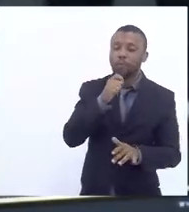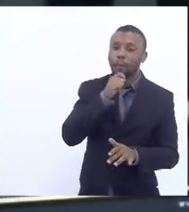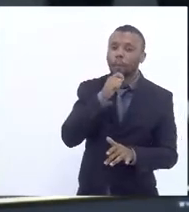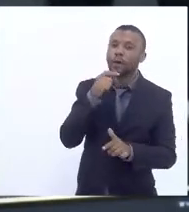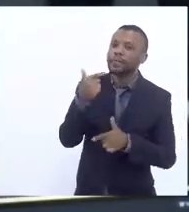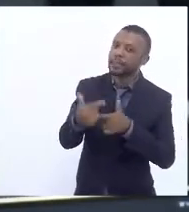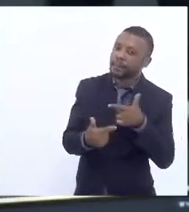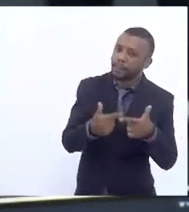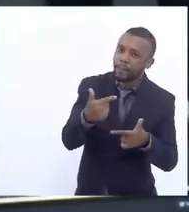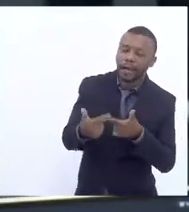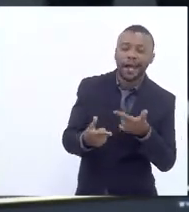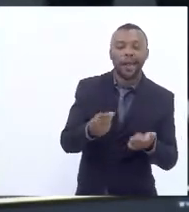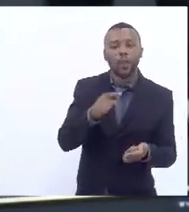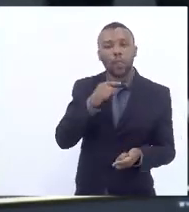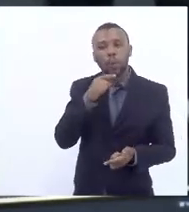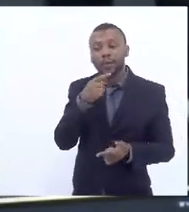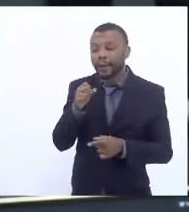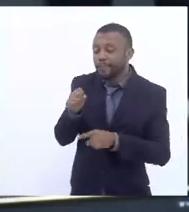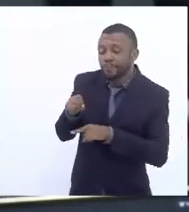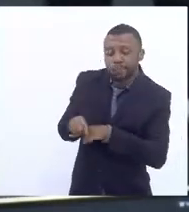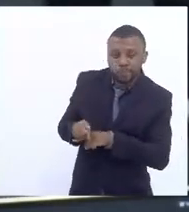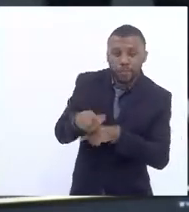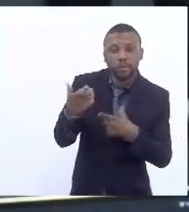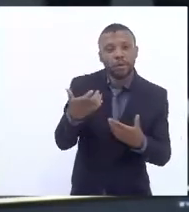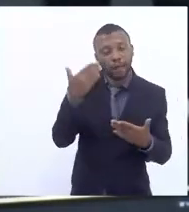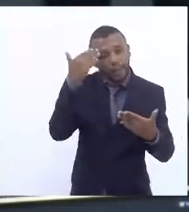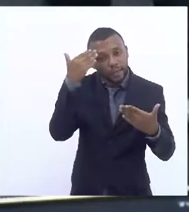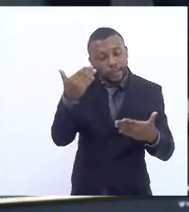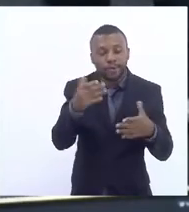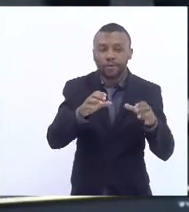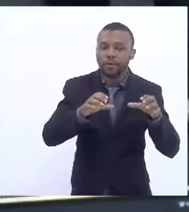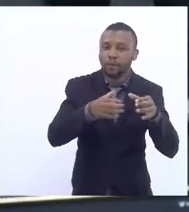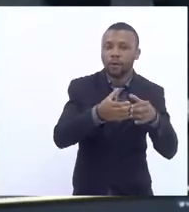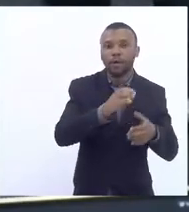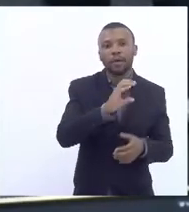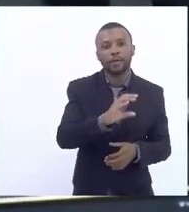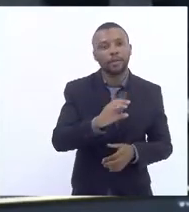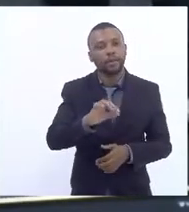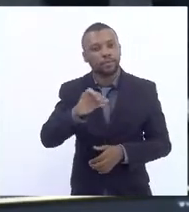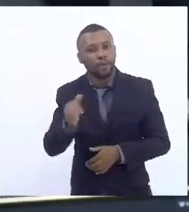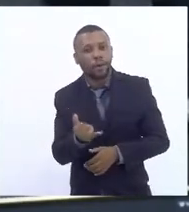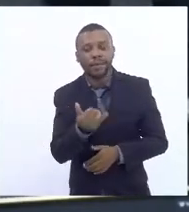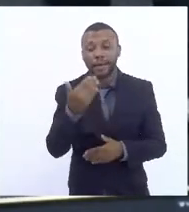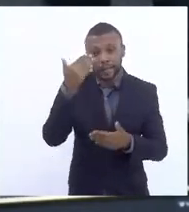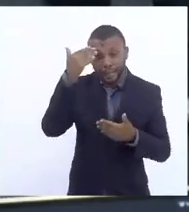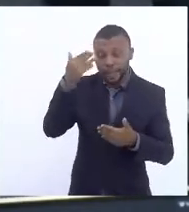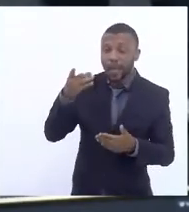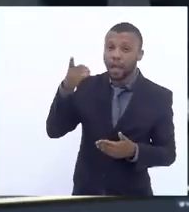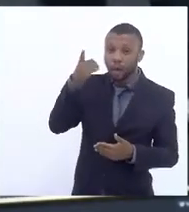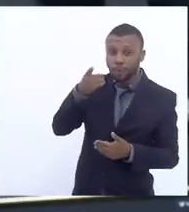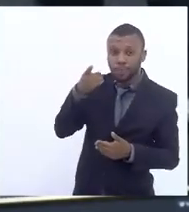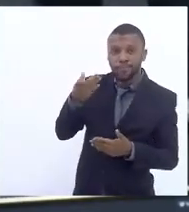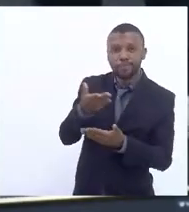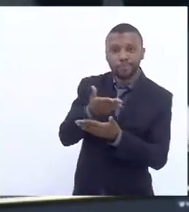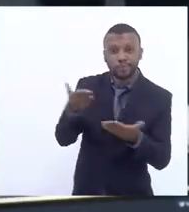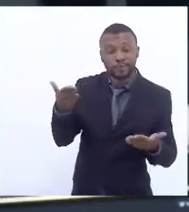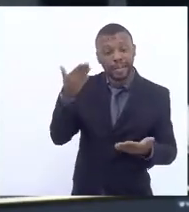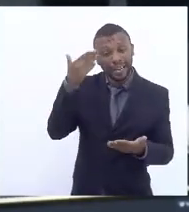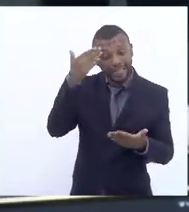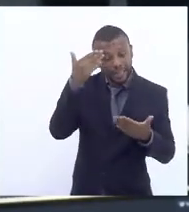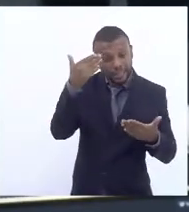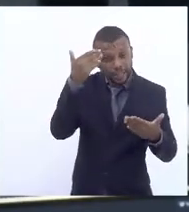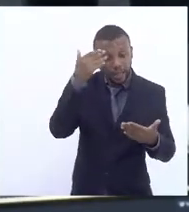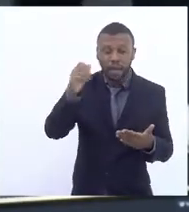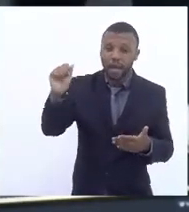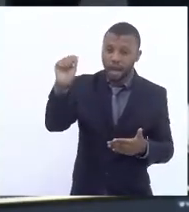trabalhar, enfim. Então, agradecer à CCJ, agradecer aos meus pares pela votação, agradecer ao CREFITO e agradecer